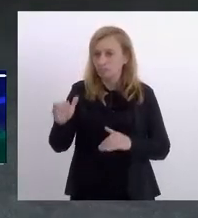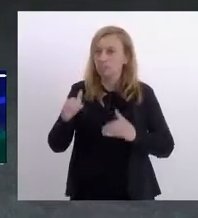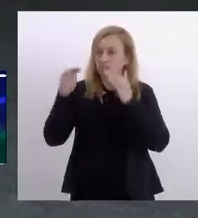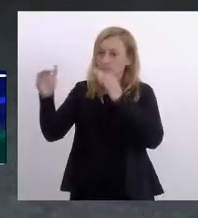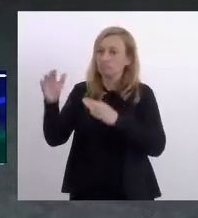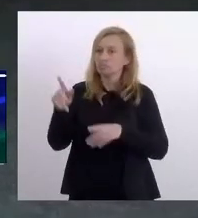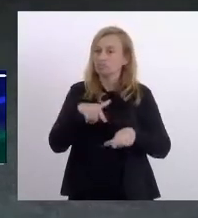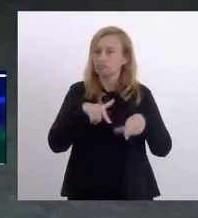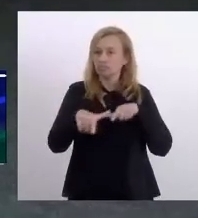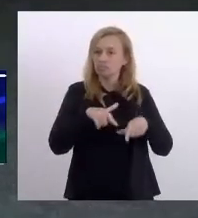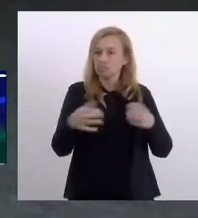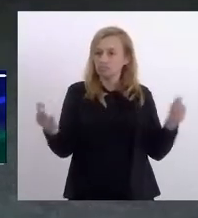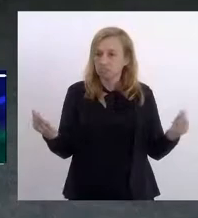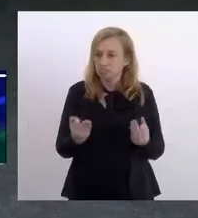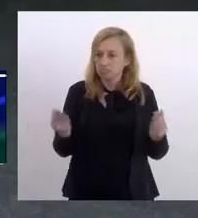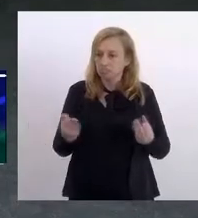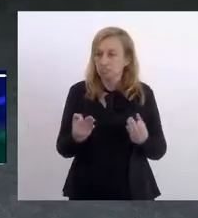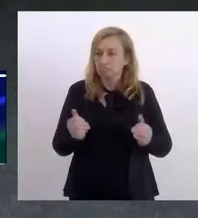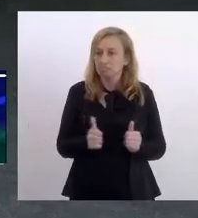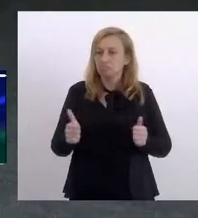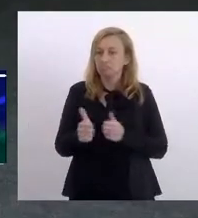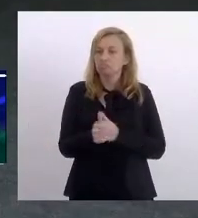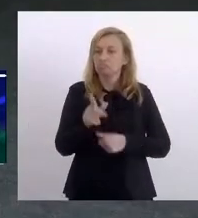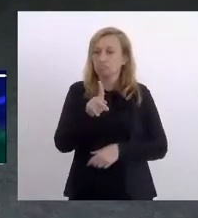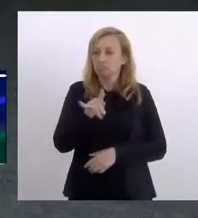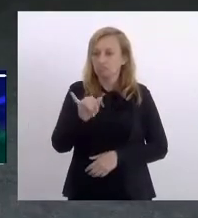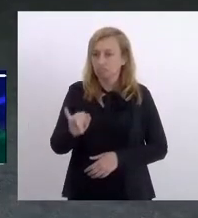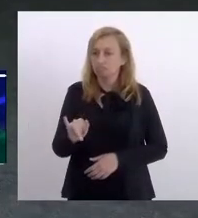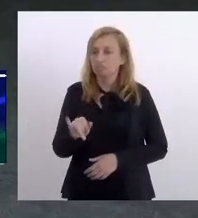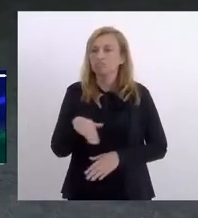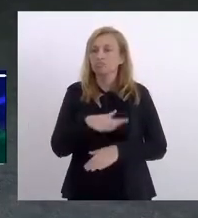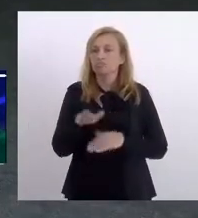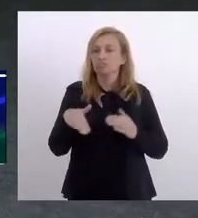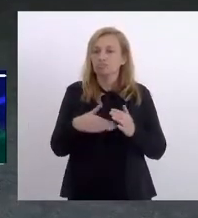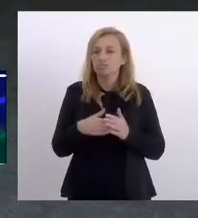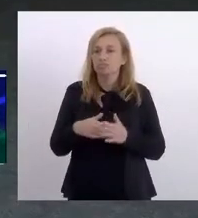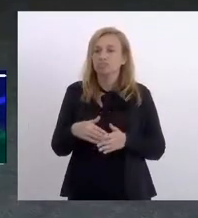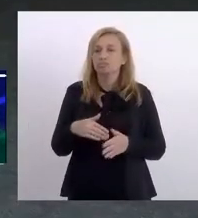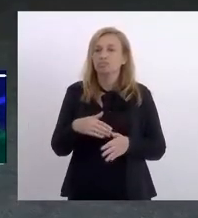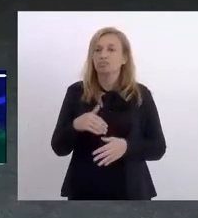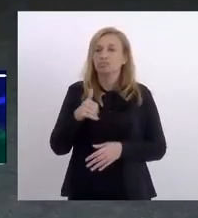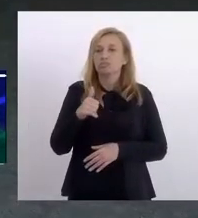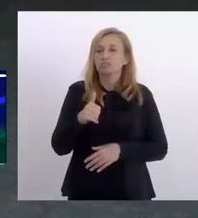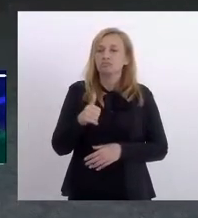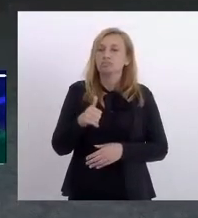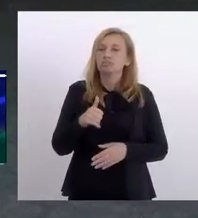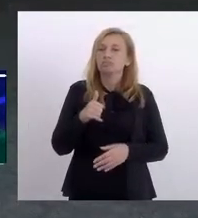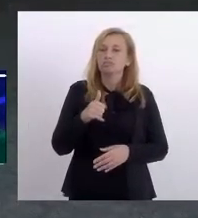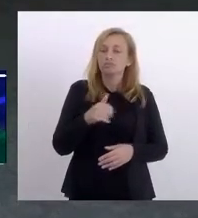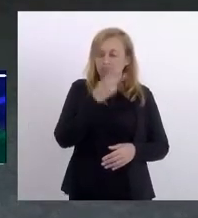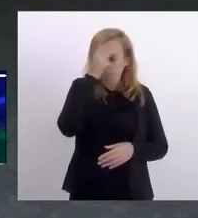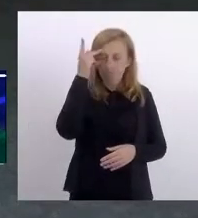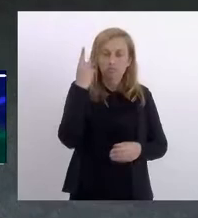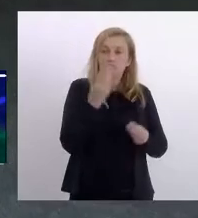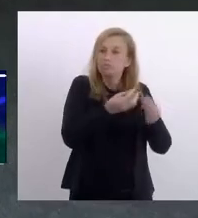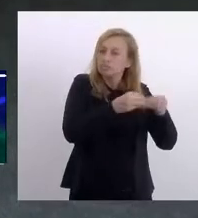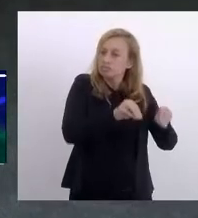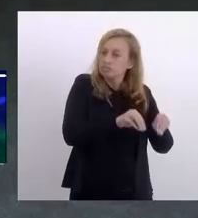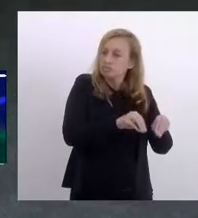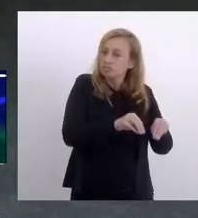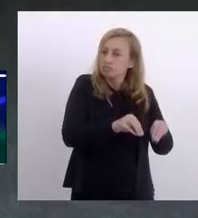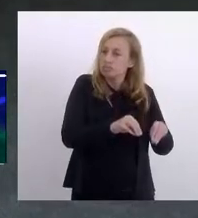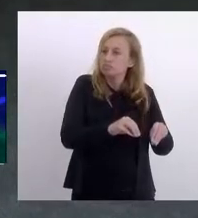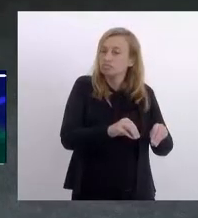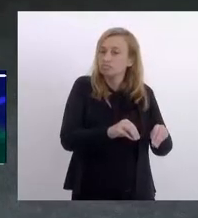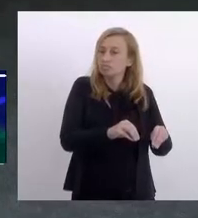trabalho impecável à frente dessa CPI, e que todos aqueles e aquelas que foram prejudicados e são